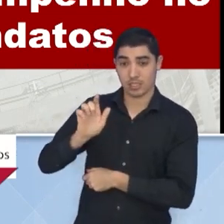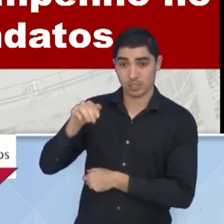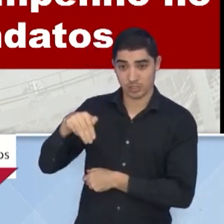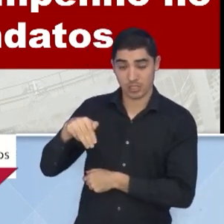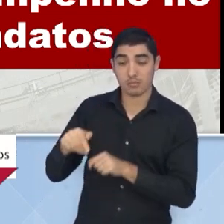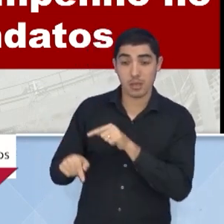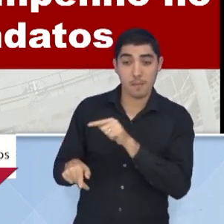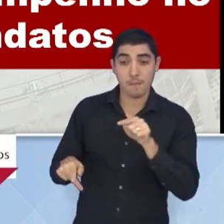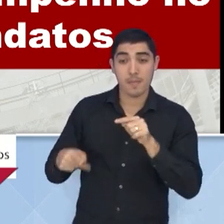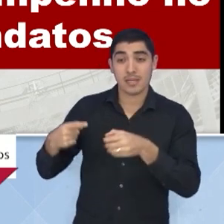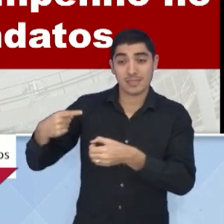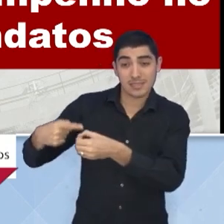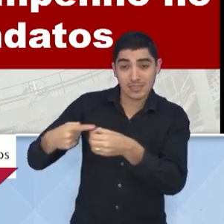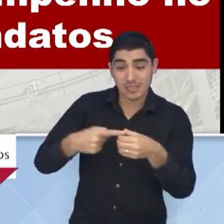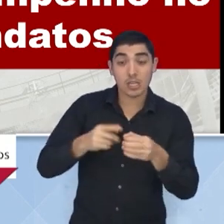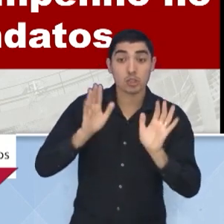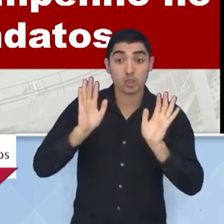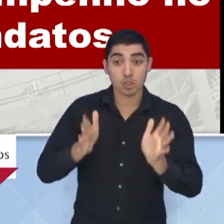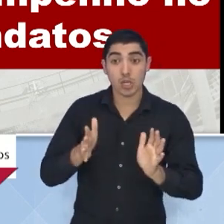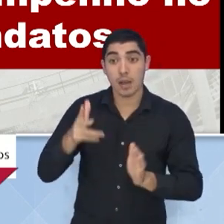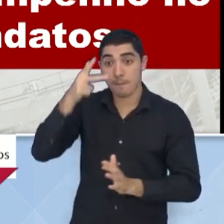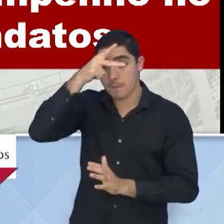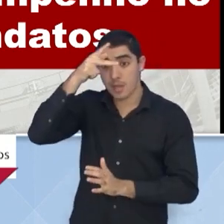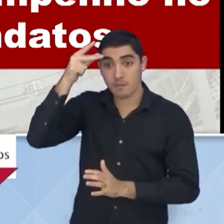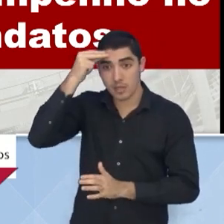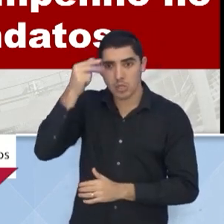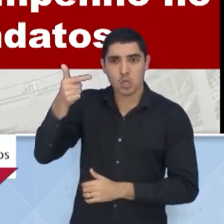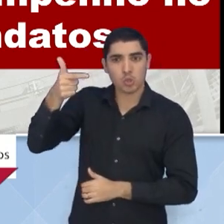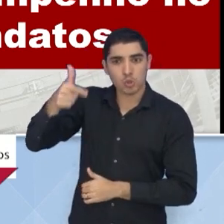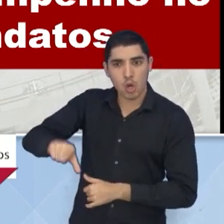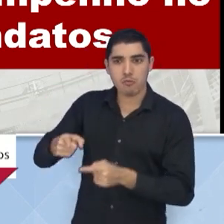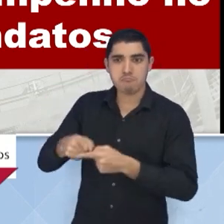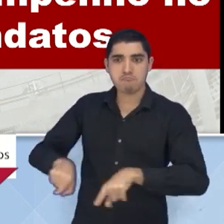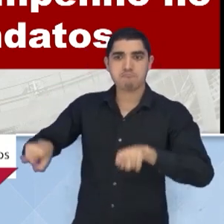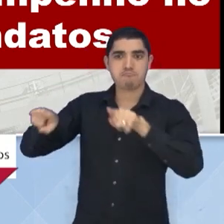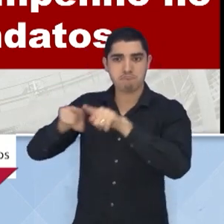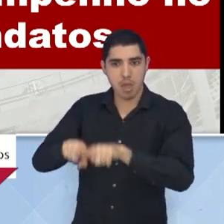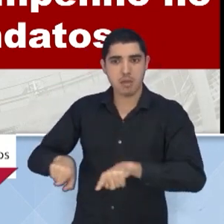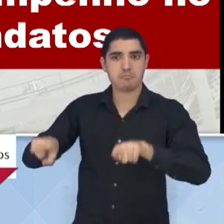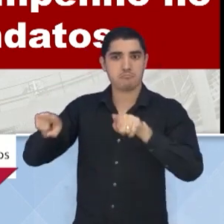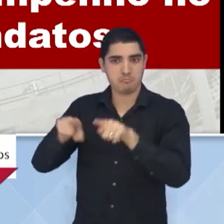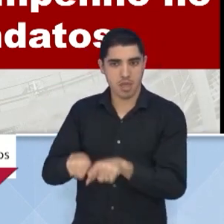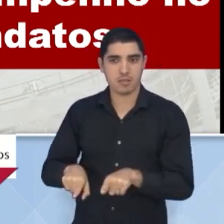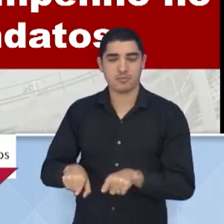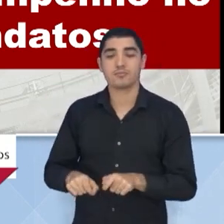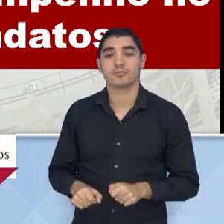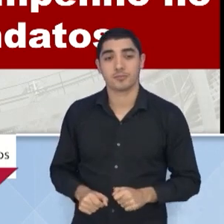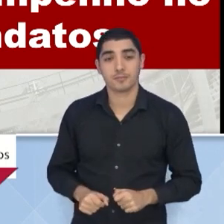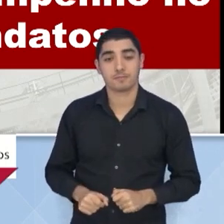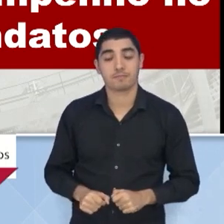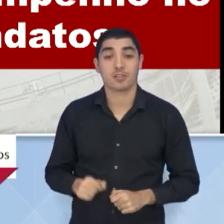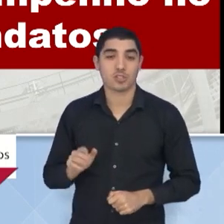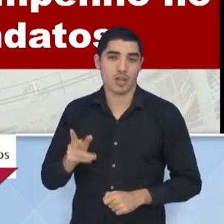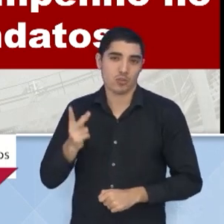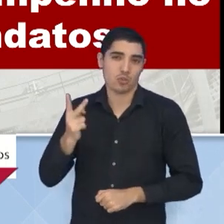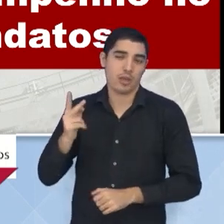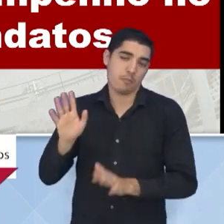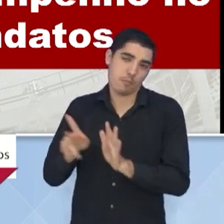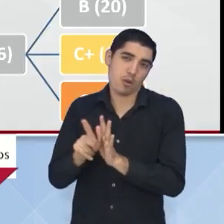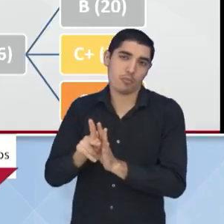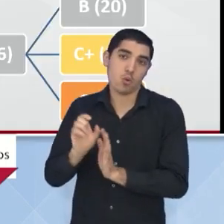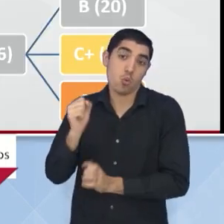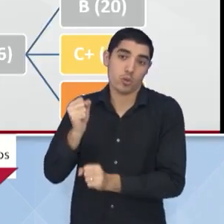tiveram feitos reeleitos né como a gente já tem aí uma boa eh um bom histórico do